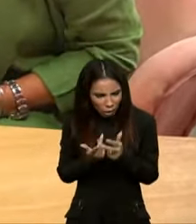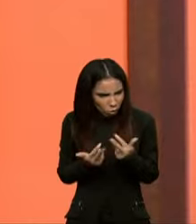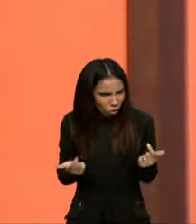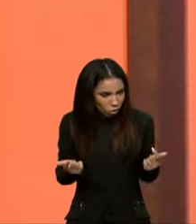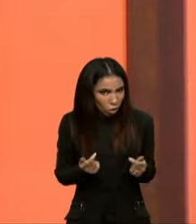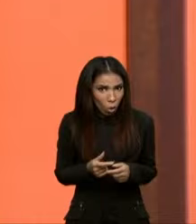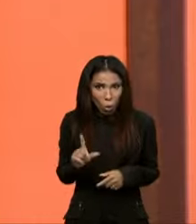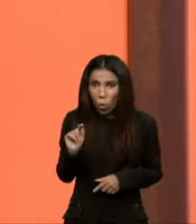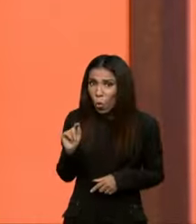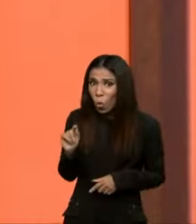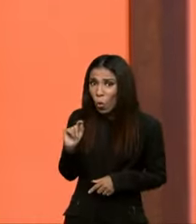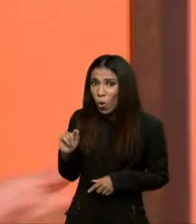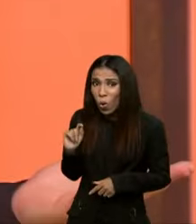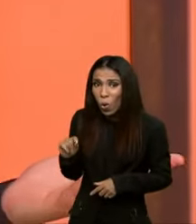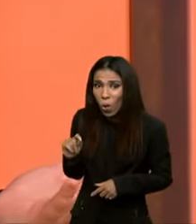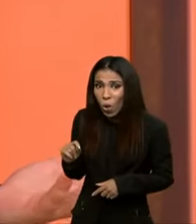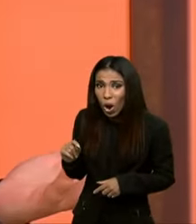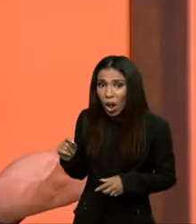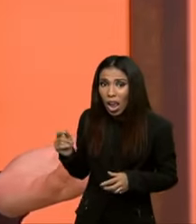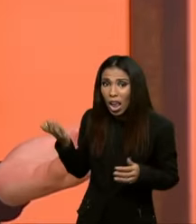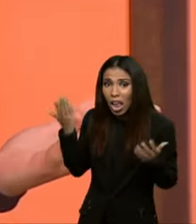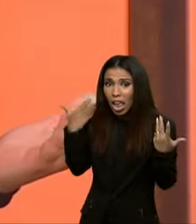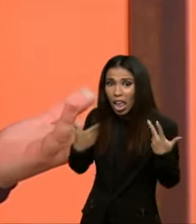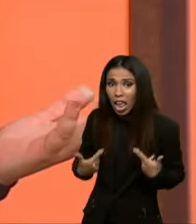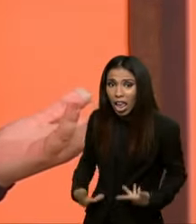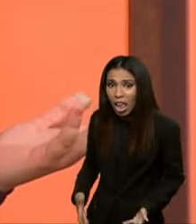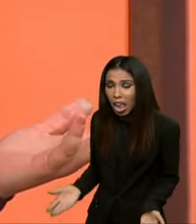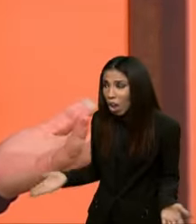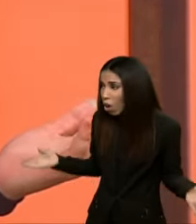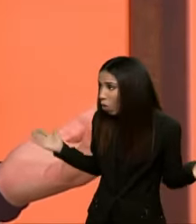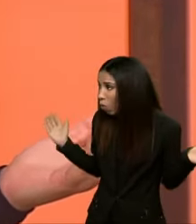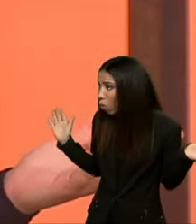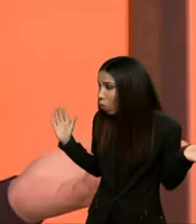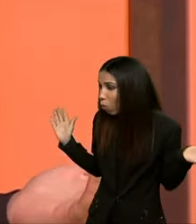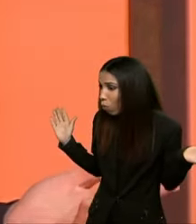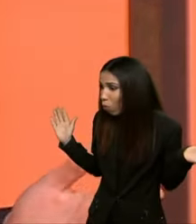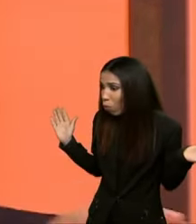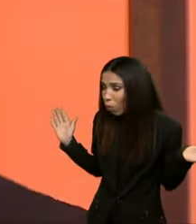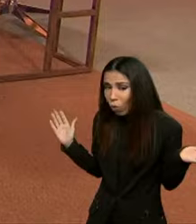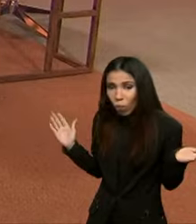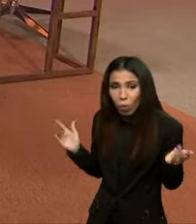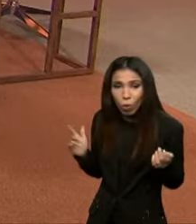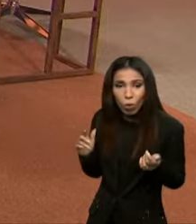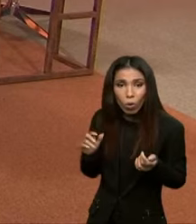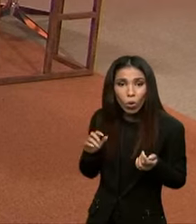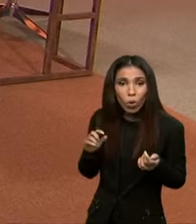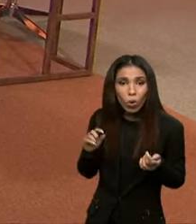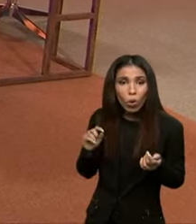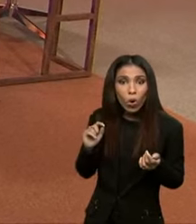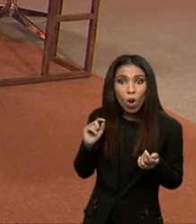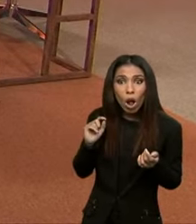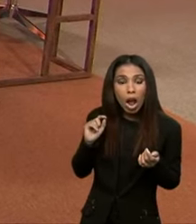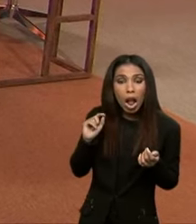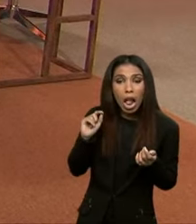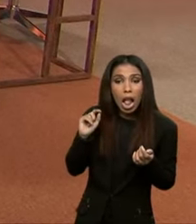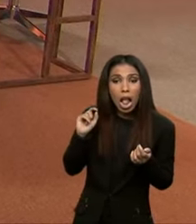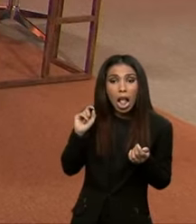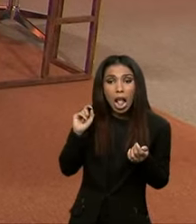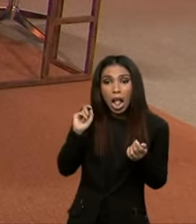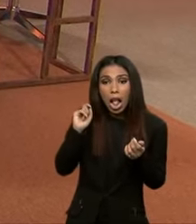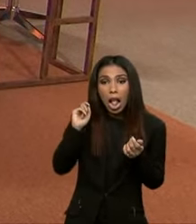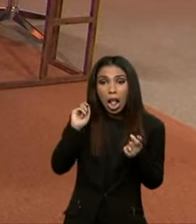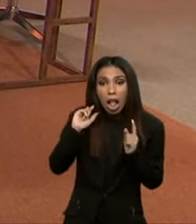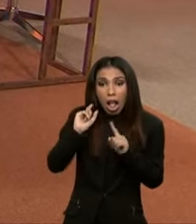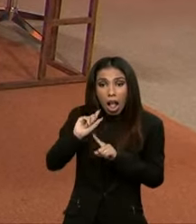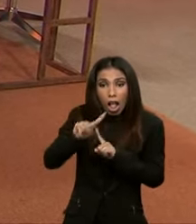Eu tenho muita coisa, meu acervo sou eu. Mas então, um assim. São Longuinho é um santo mesmo. É um santo mesmo, de verdade. São Longuinho, não